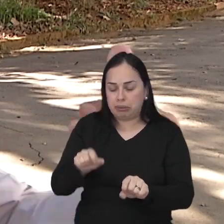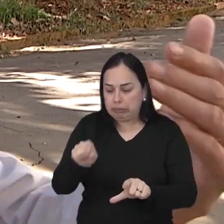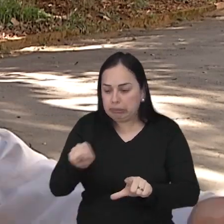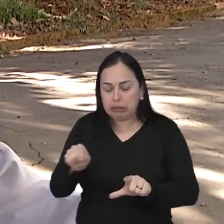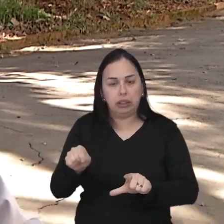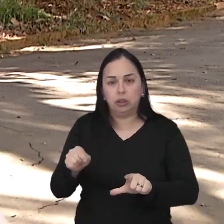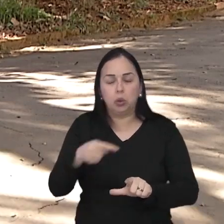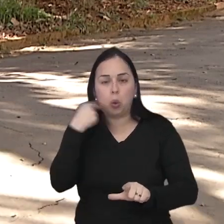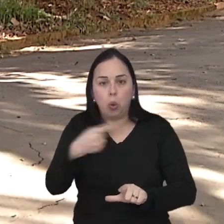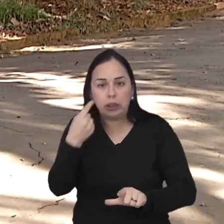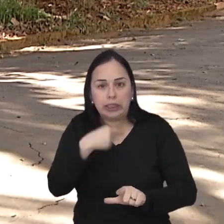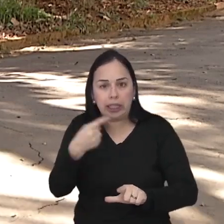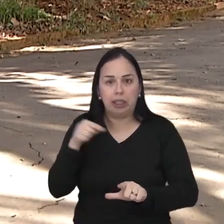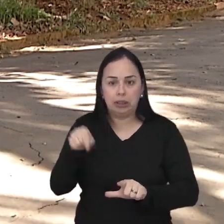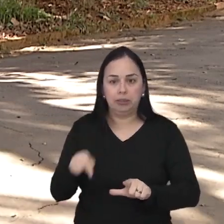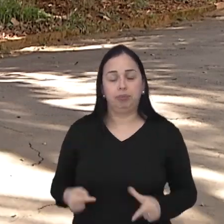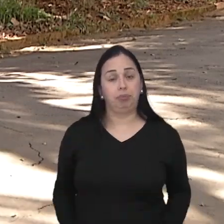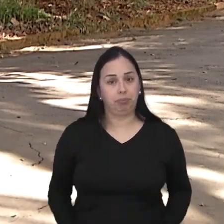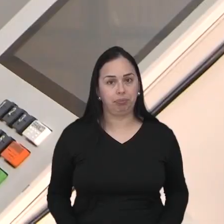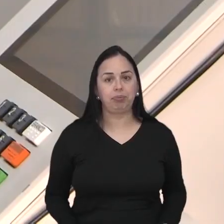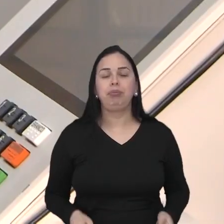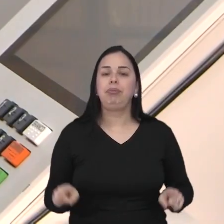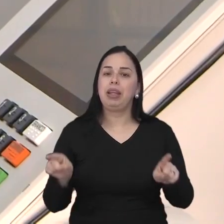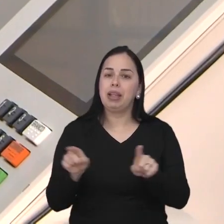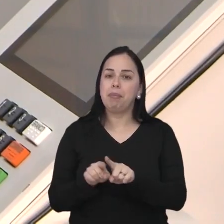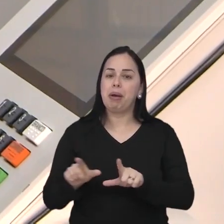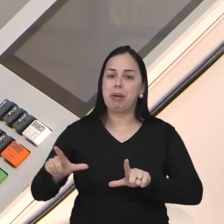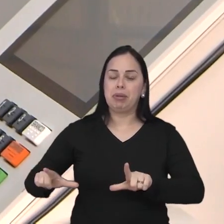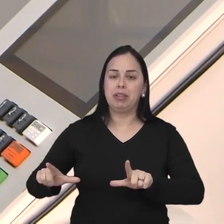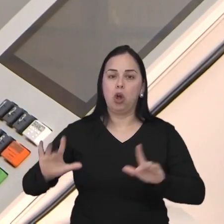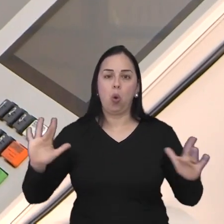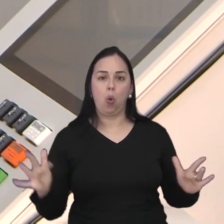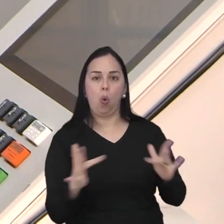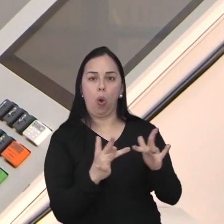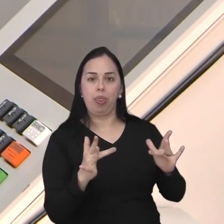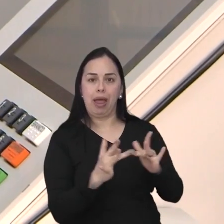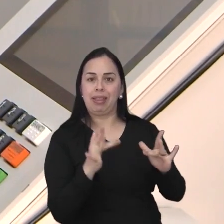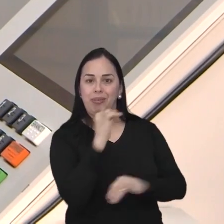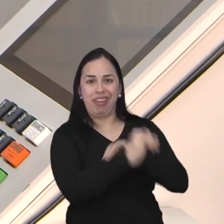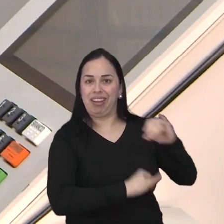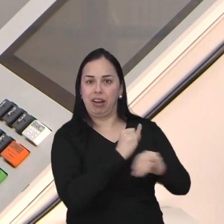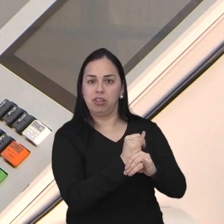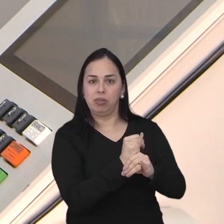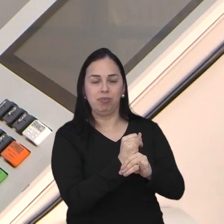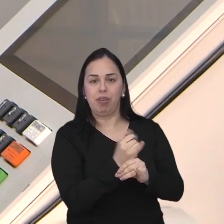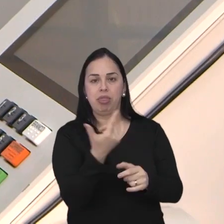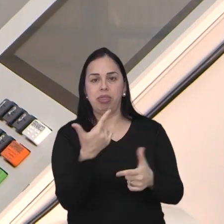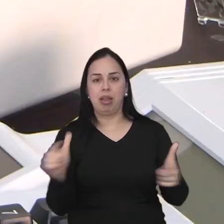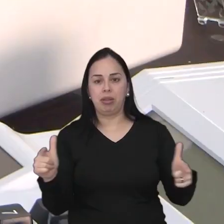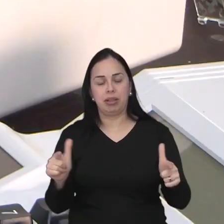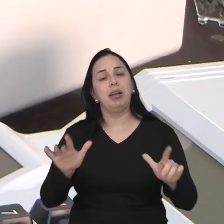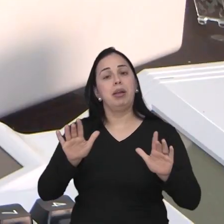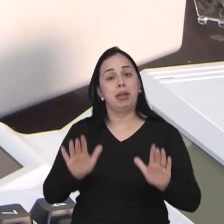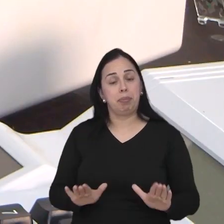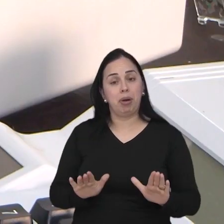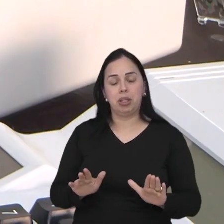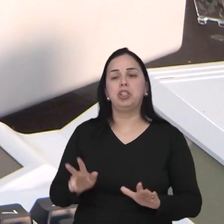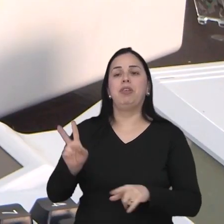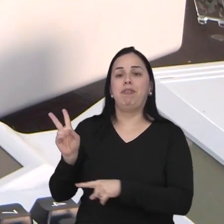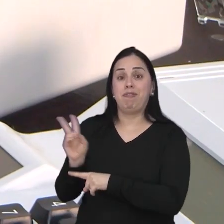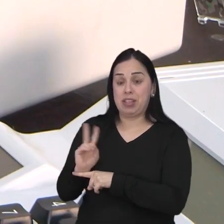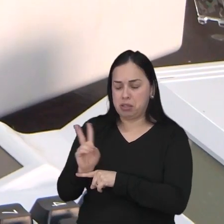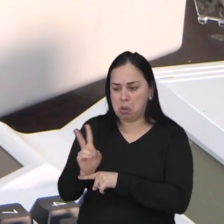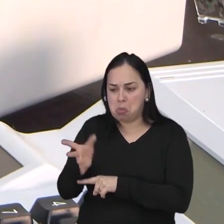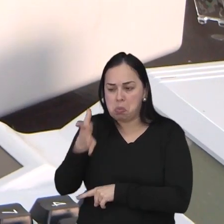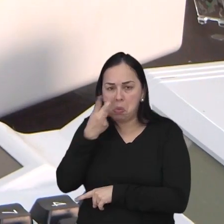mesário continuar as eleições na sua sessão eleitoral. Sem contar que o equipamento não tem acesso à internet, processo que pode